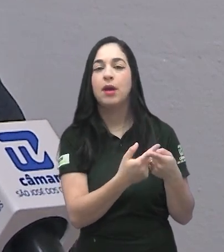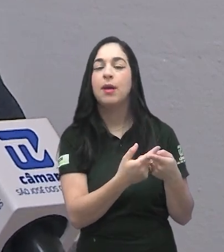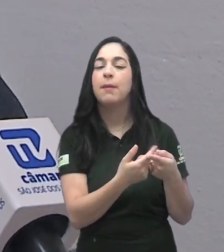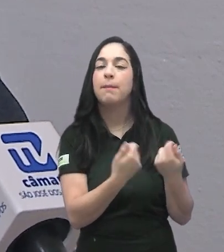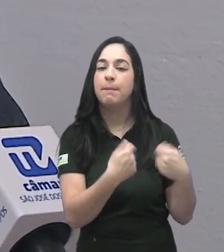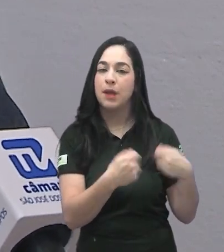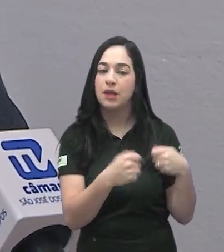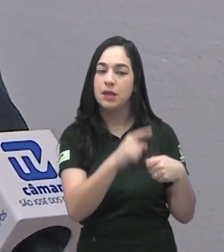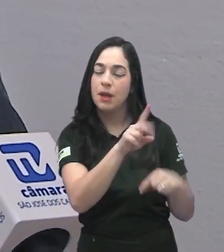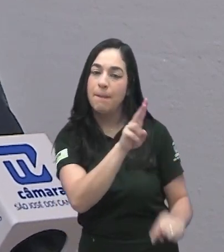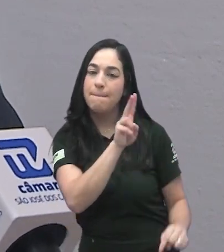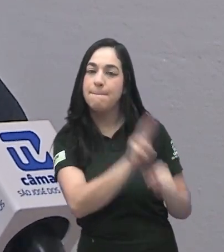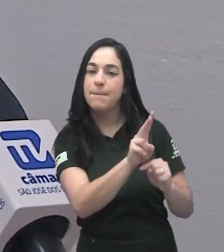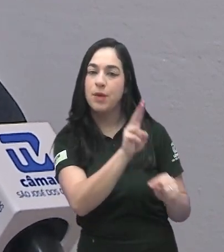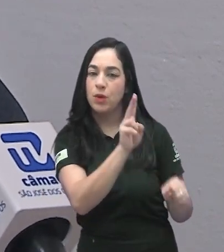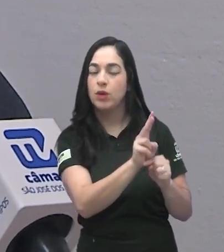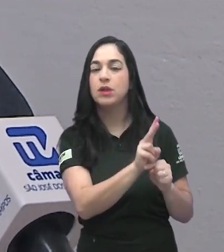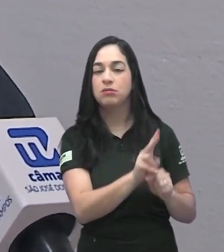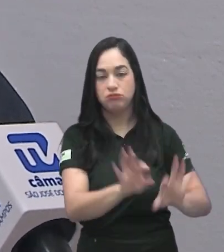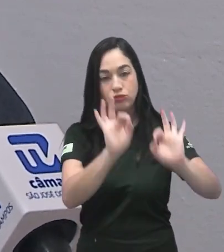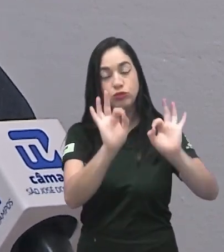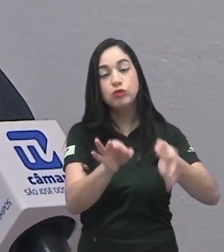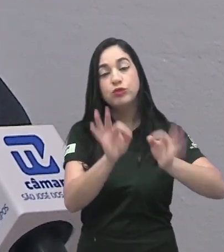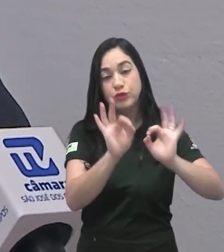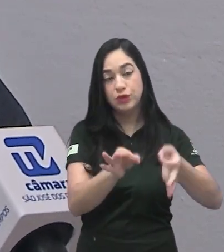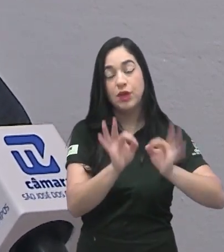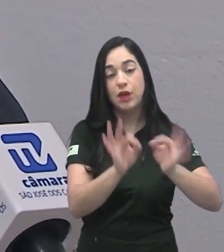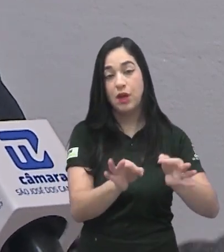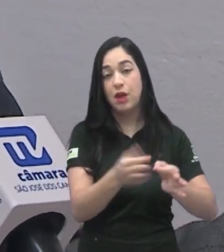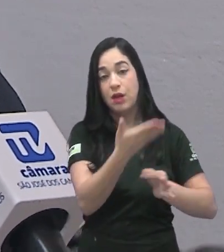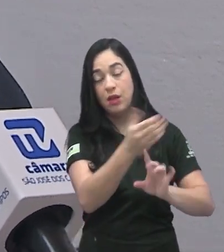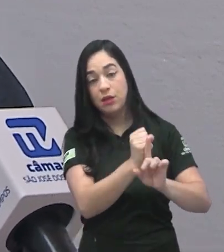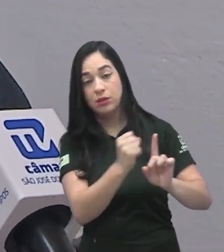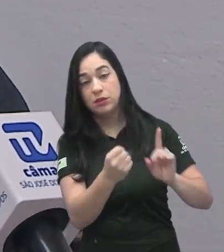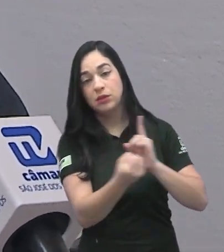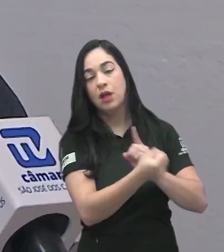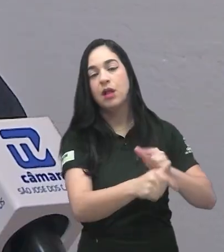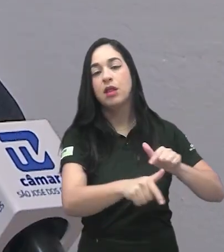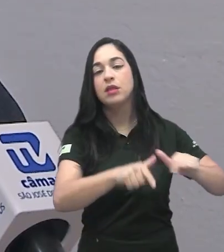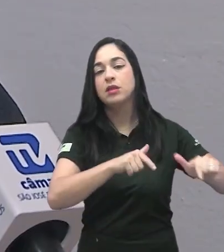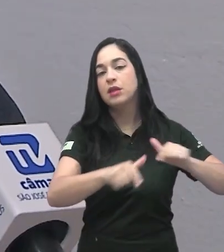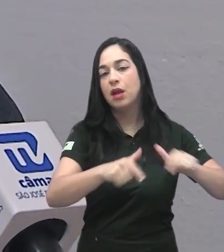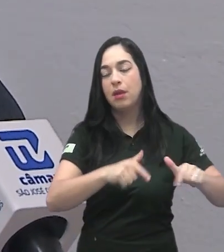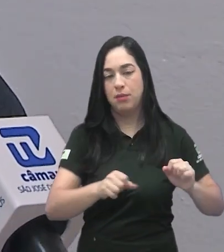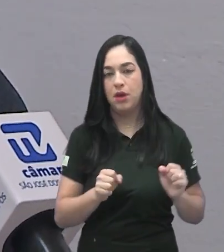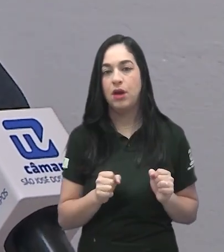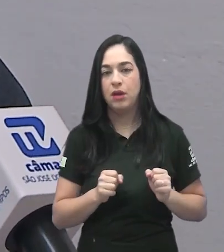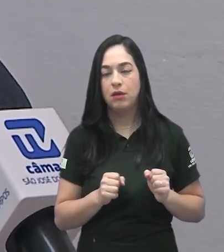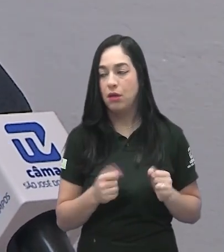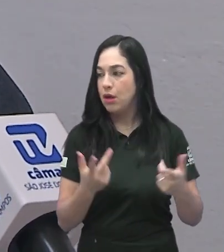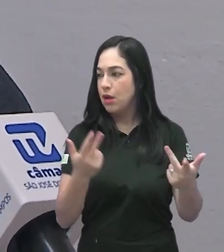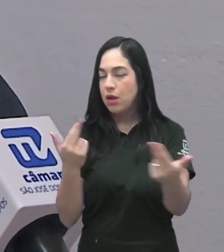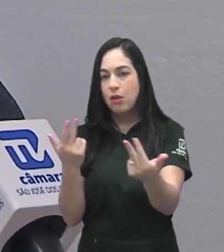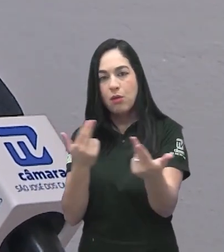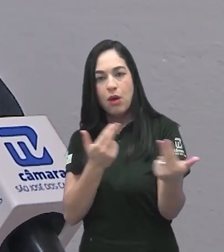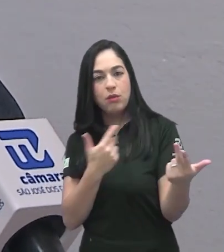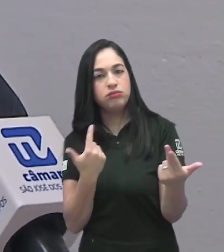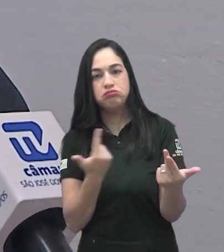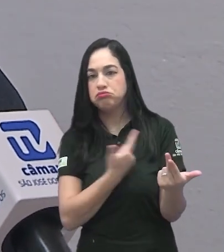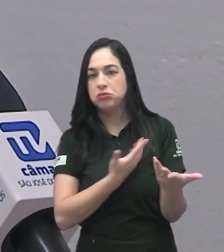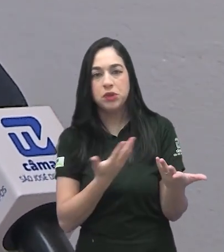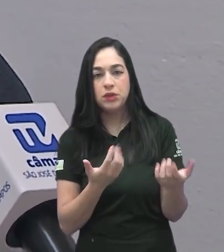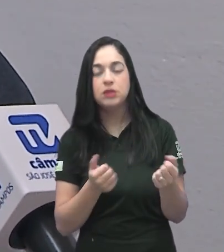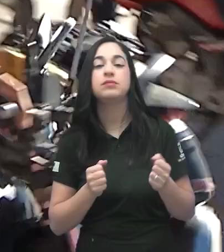vamos garantir a proteção, né, efetiva, social, àquele trabalhador, que é um trabalhador como